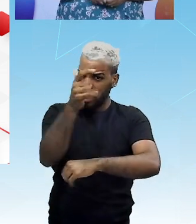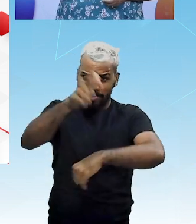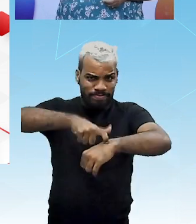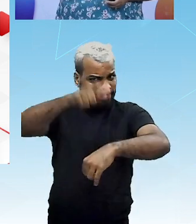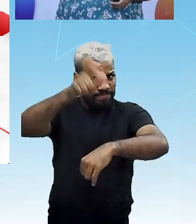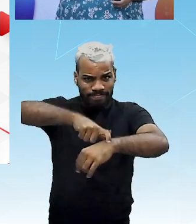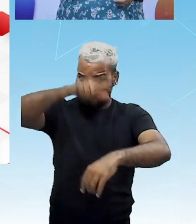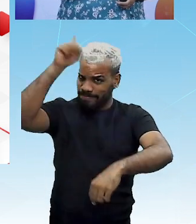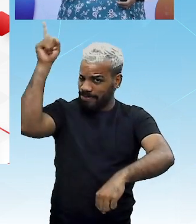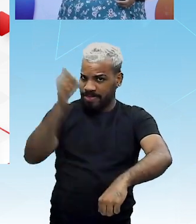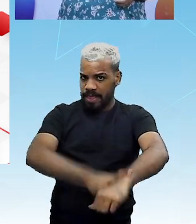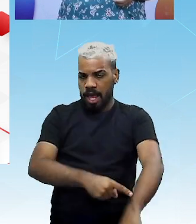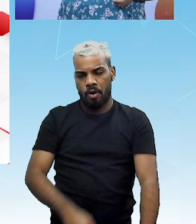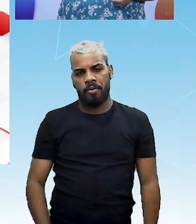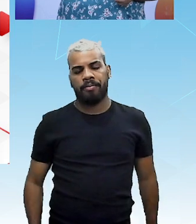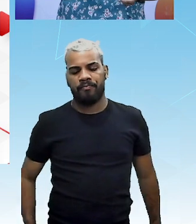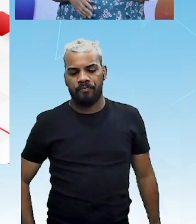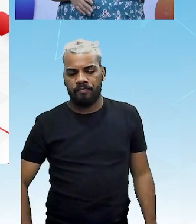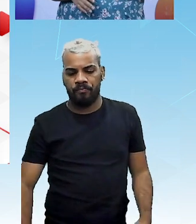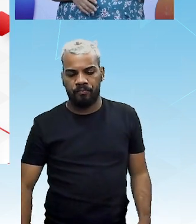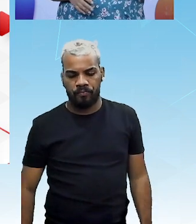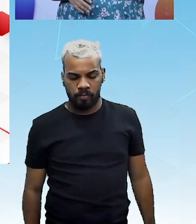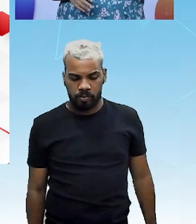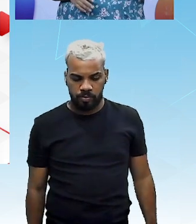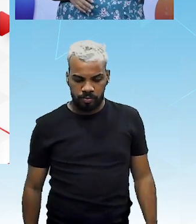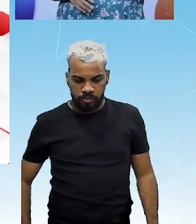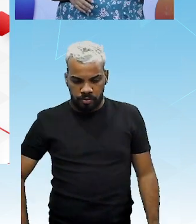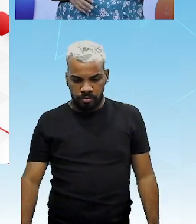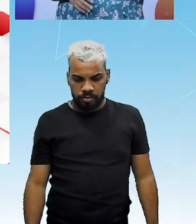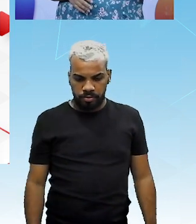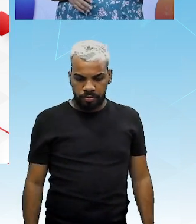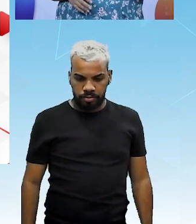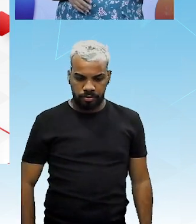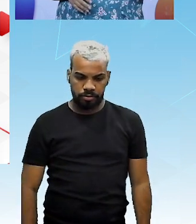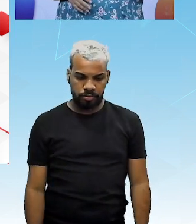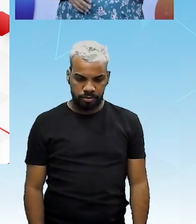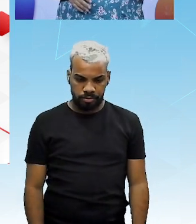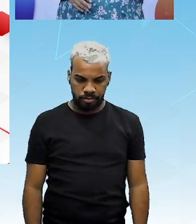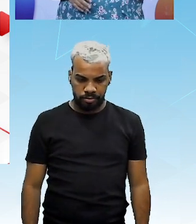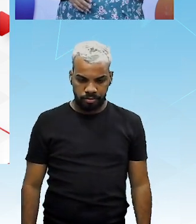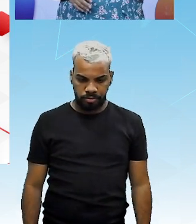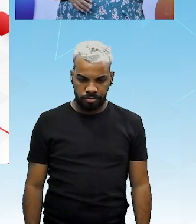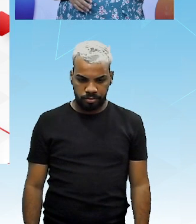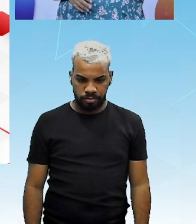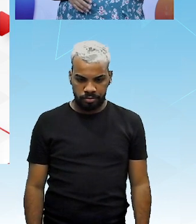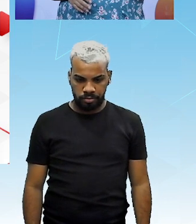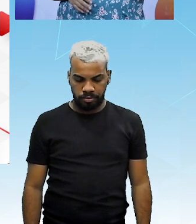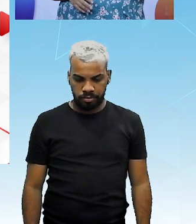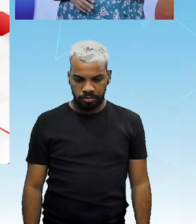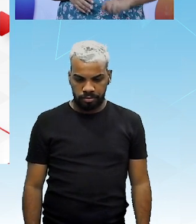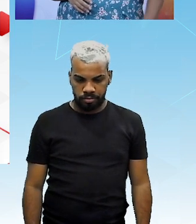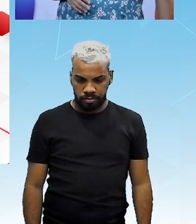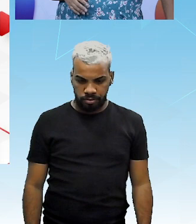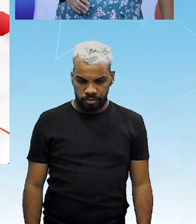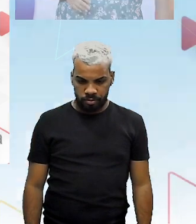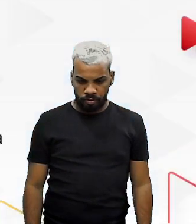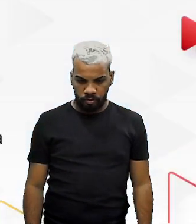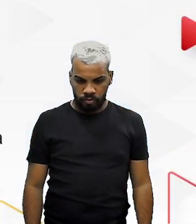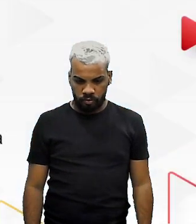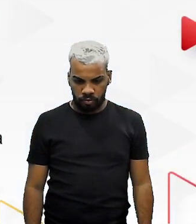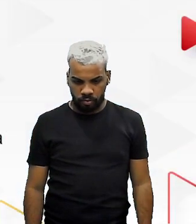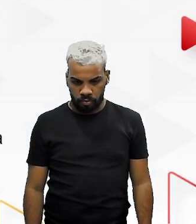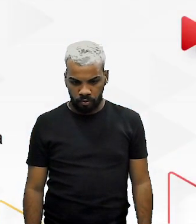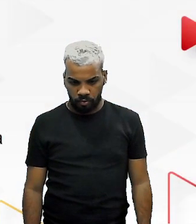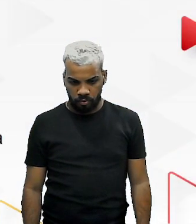pessoas que estão envolvidas ali na situação. Então,